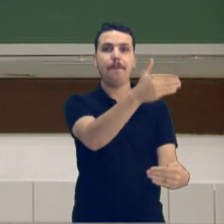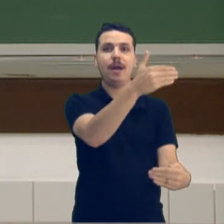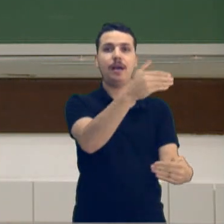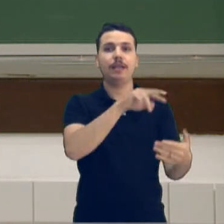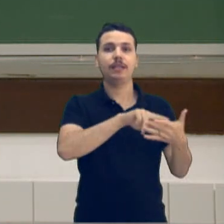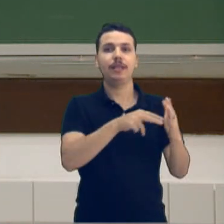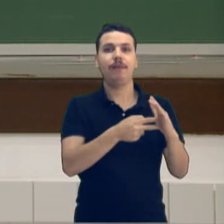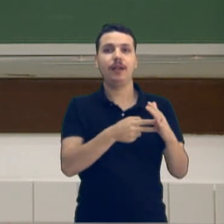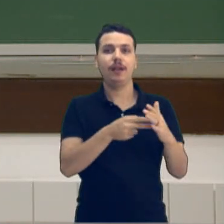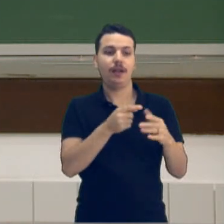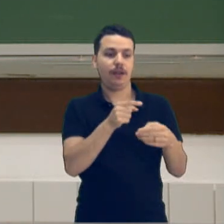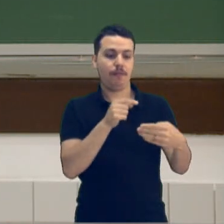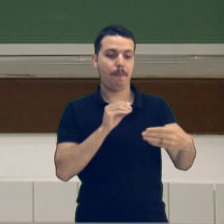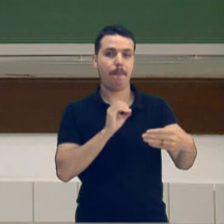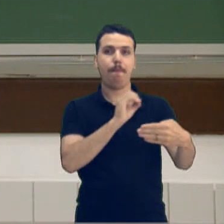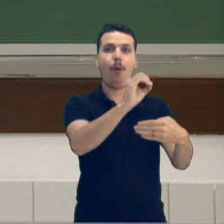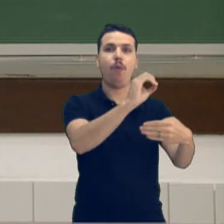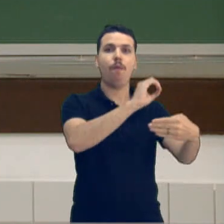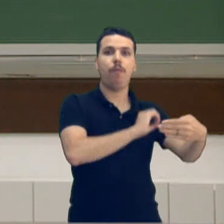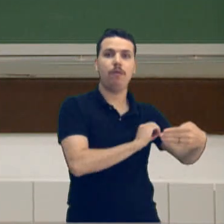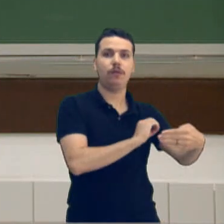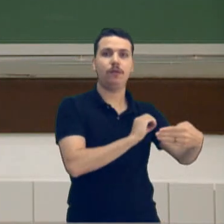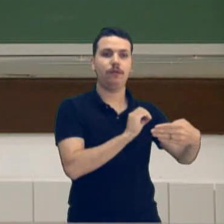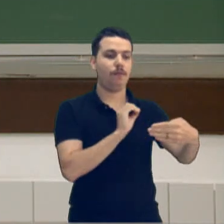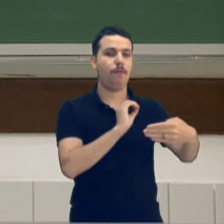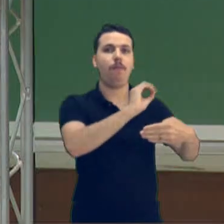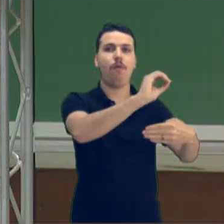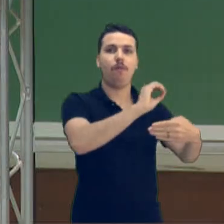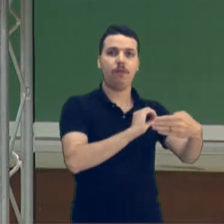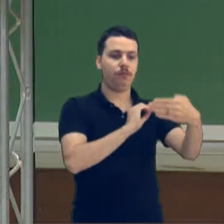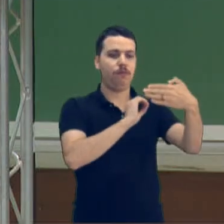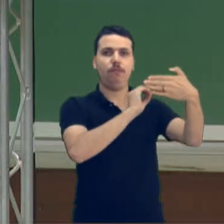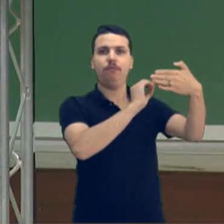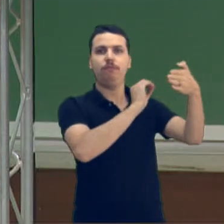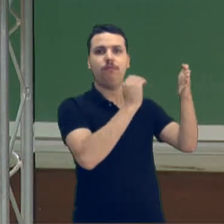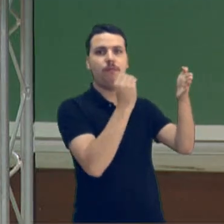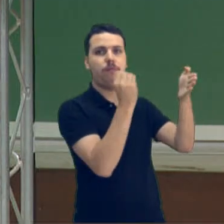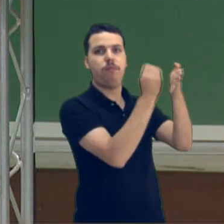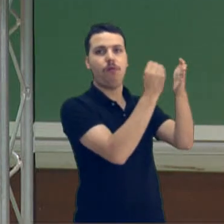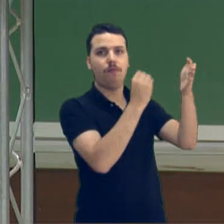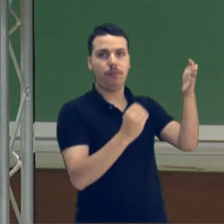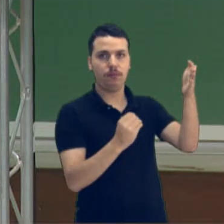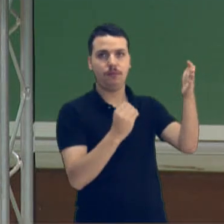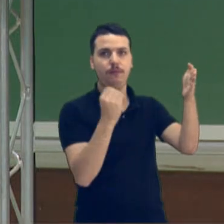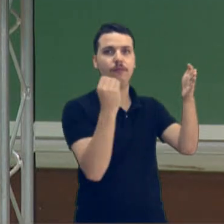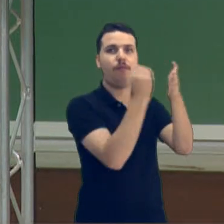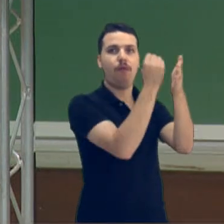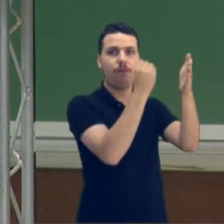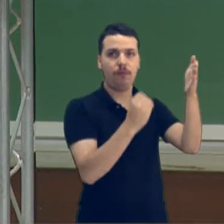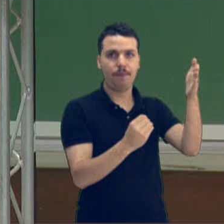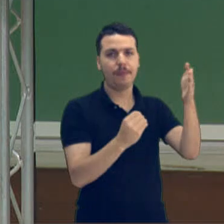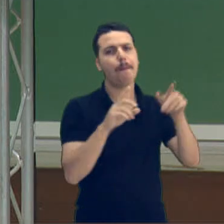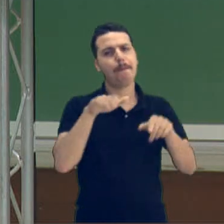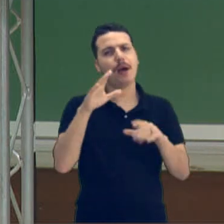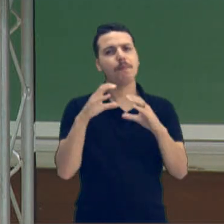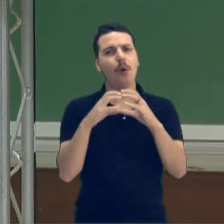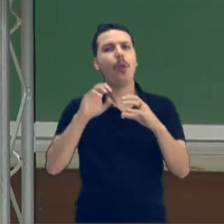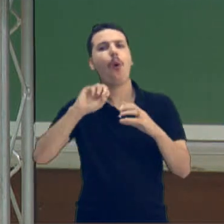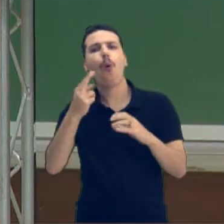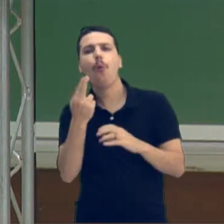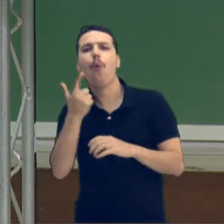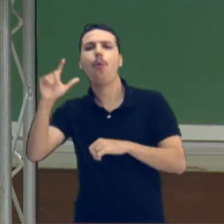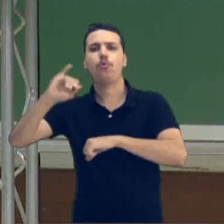como rebote, no caso da bola ou objeto, né, mais parecido com bola, certo? Vocês já vão